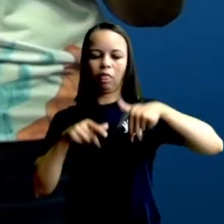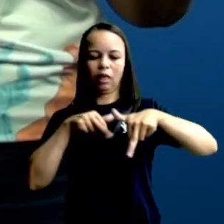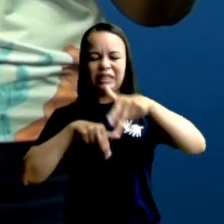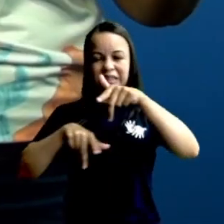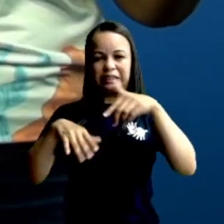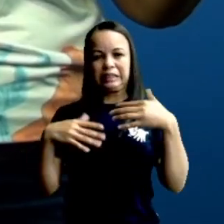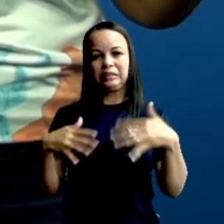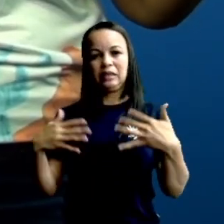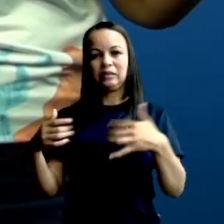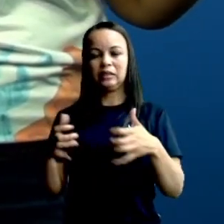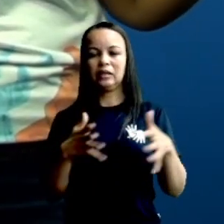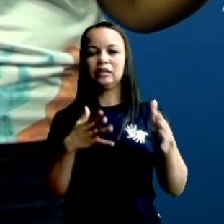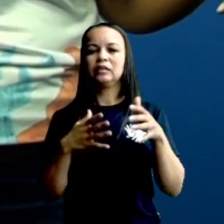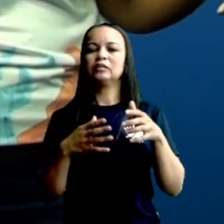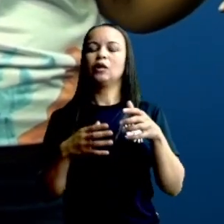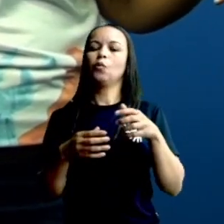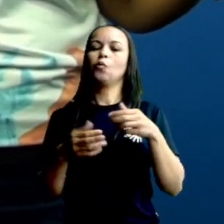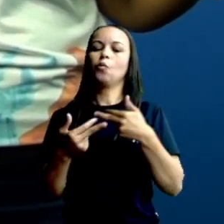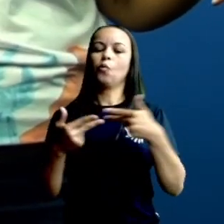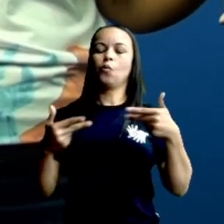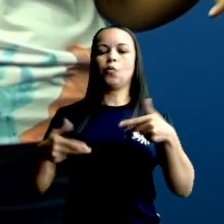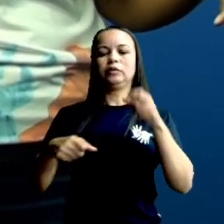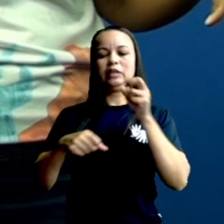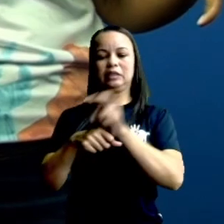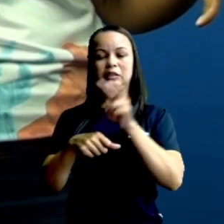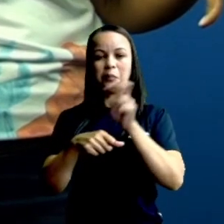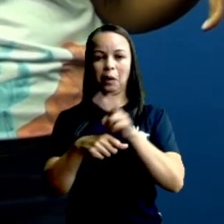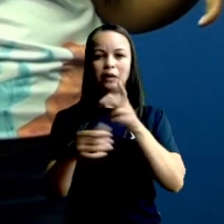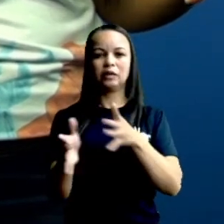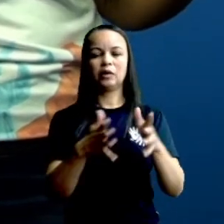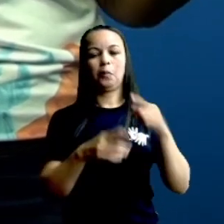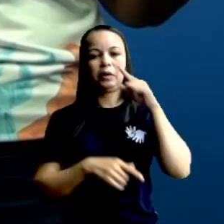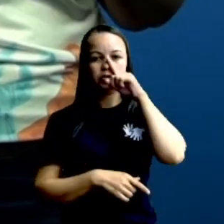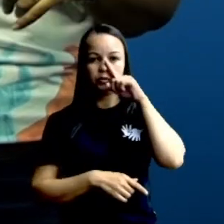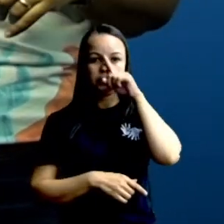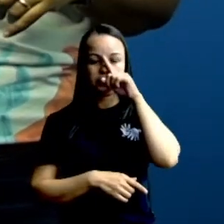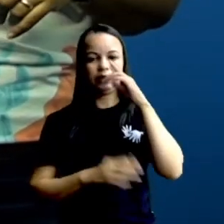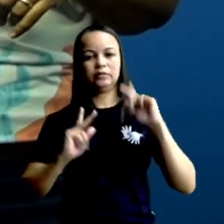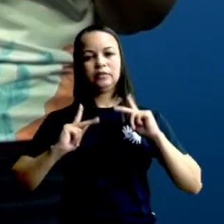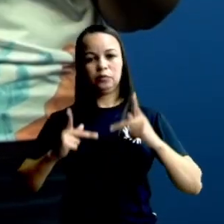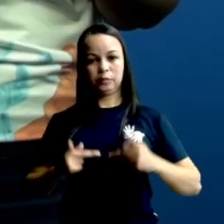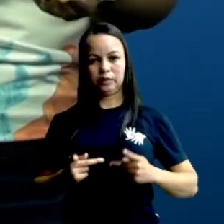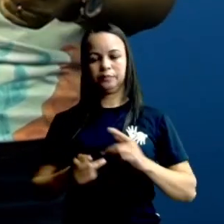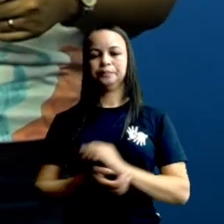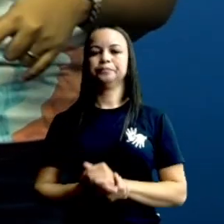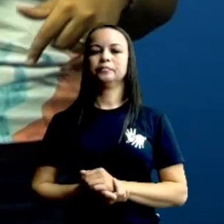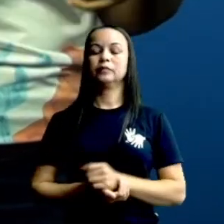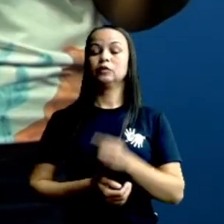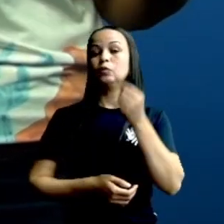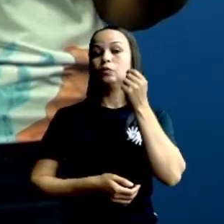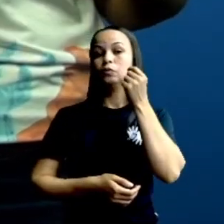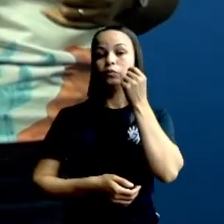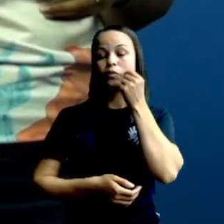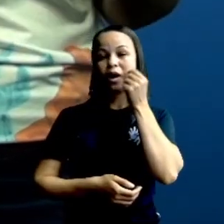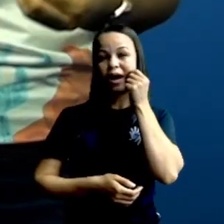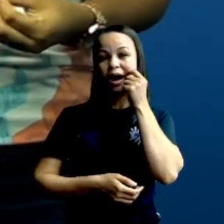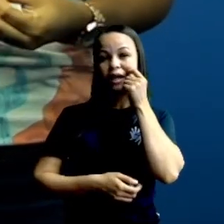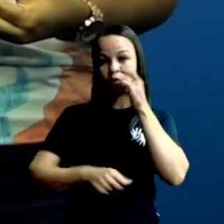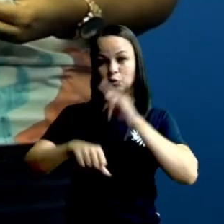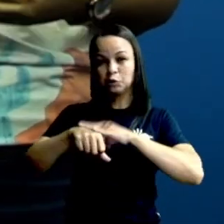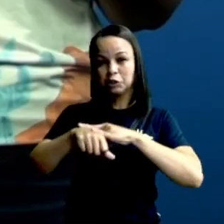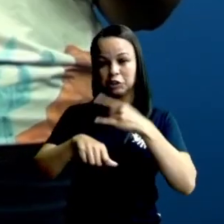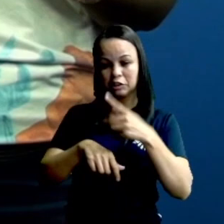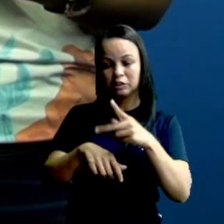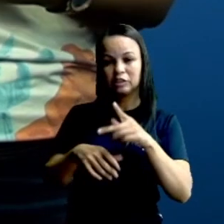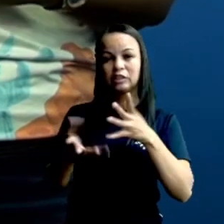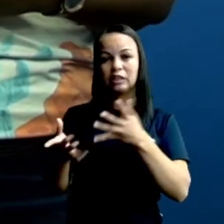de coisas que são tóxicas ao ser humano, tá bom? O rato, o xixi do rato pode causar uma doença muito